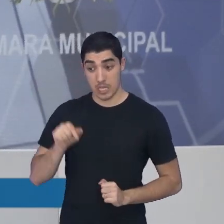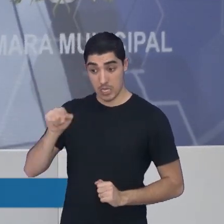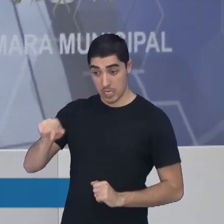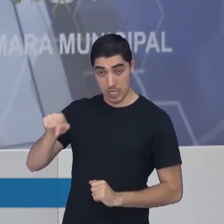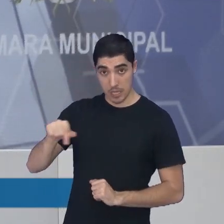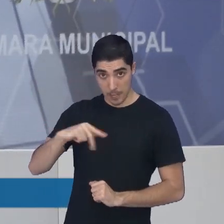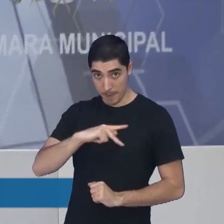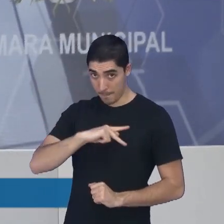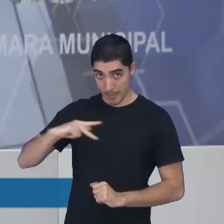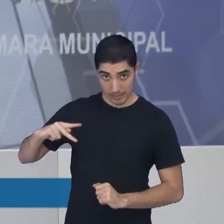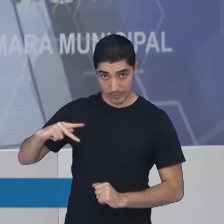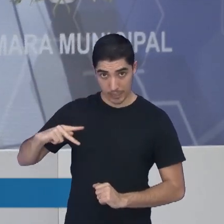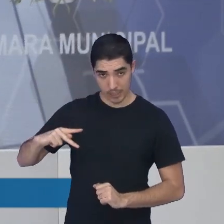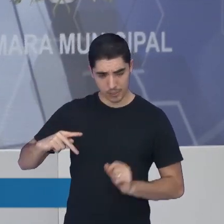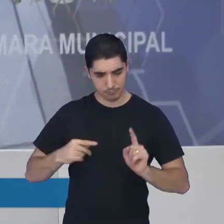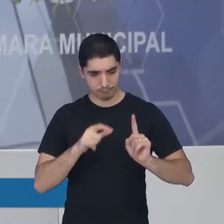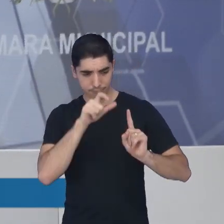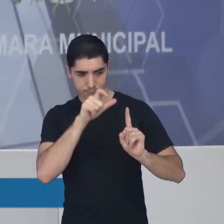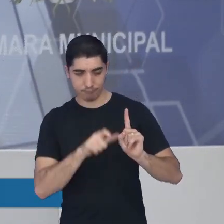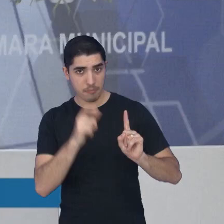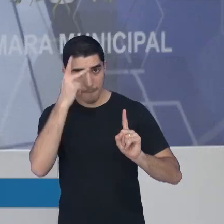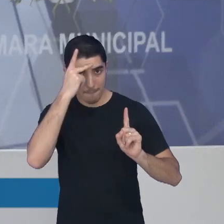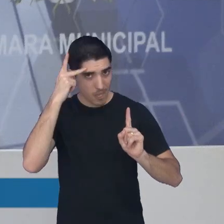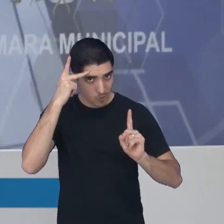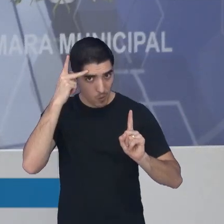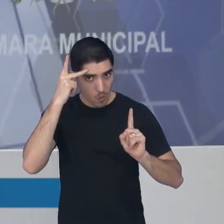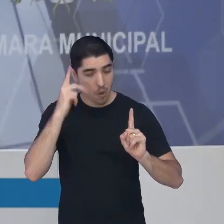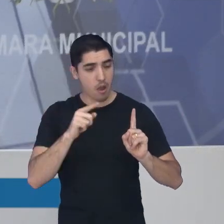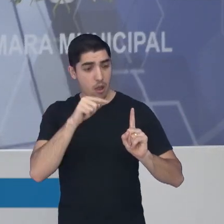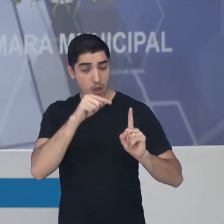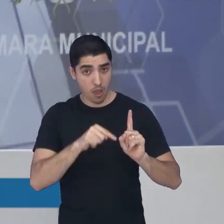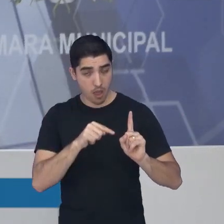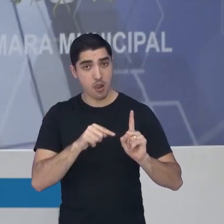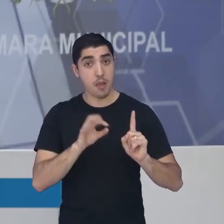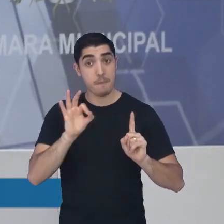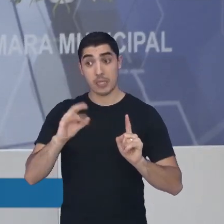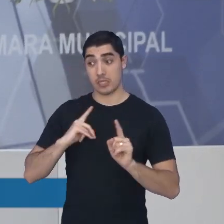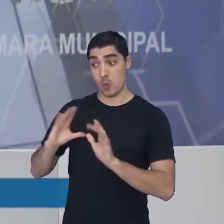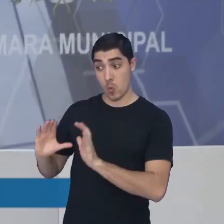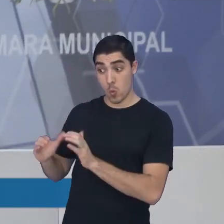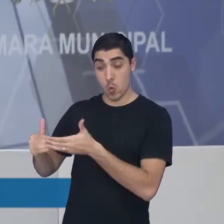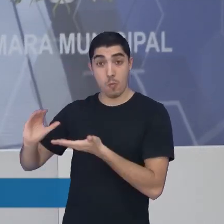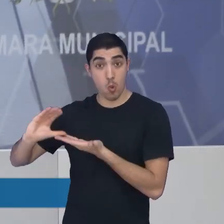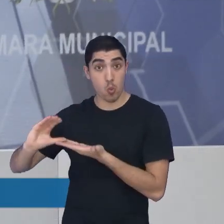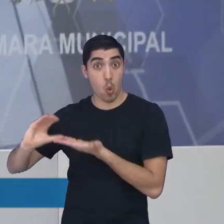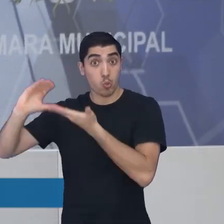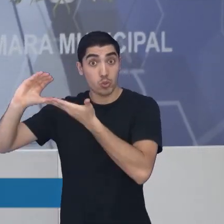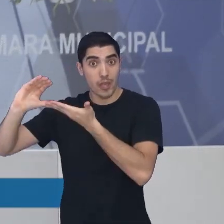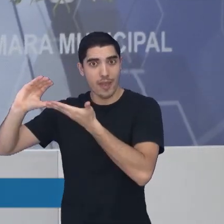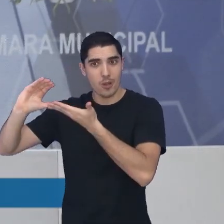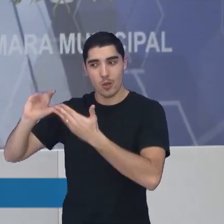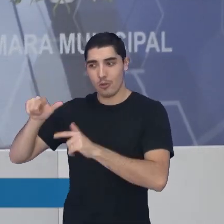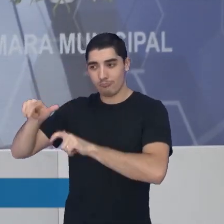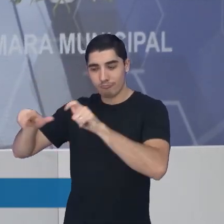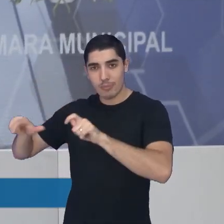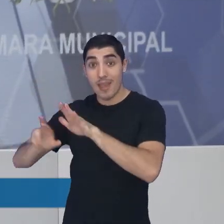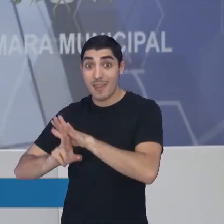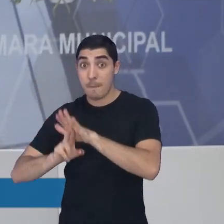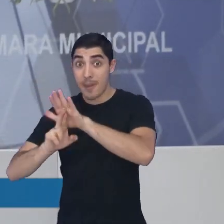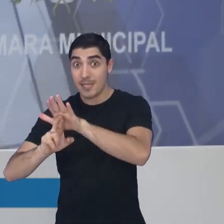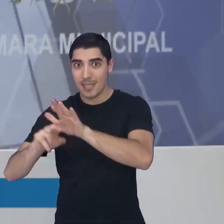a sua figura máxima, um cidadão que é escolhido por um conselho constituído por representantes da